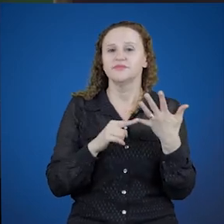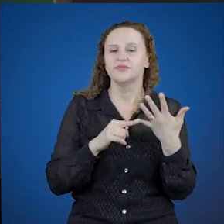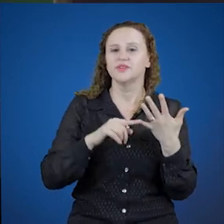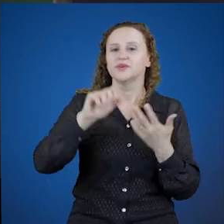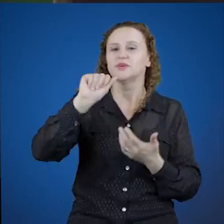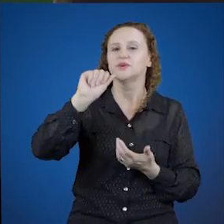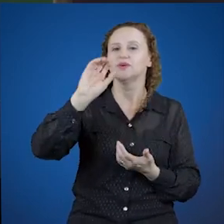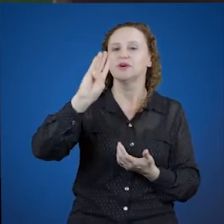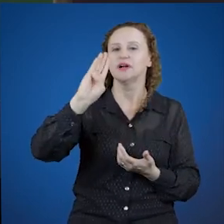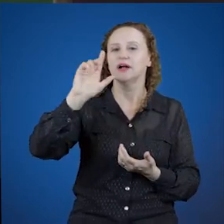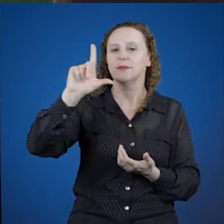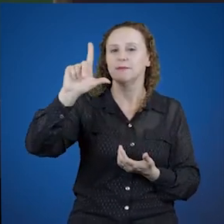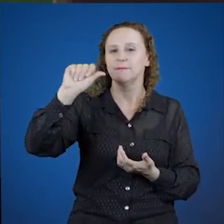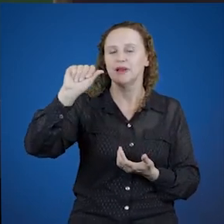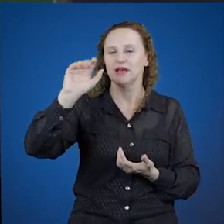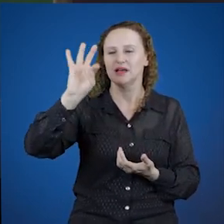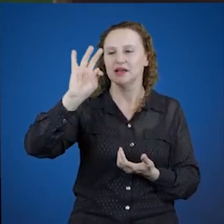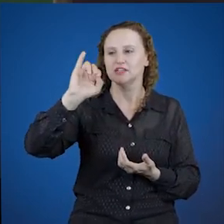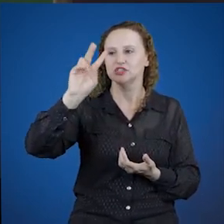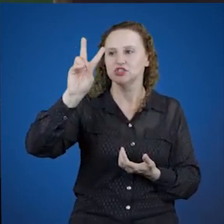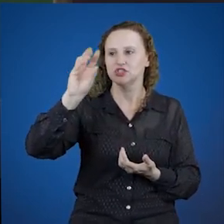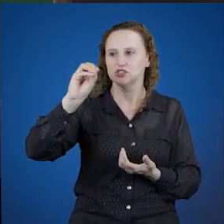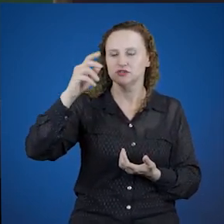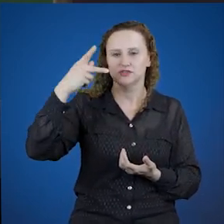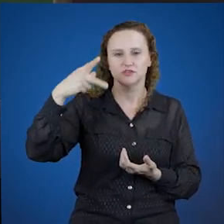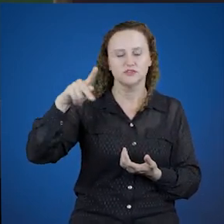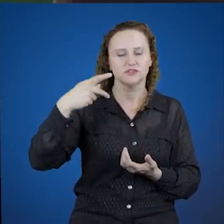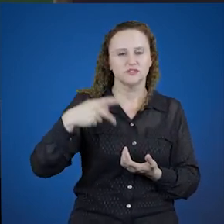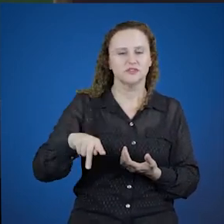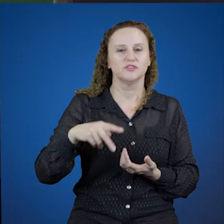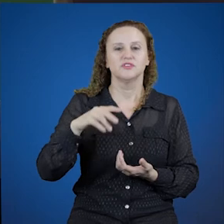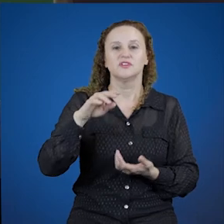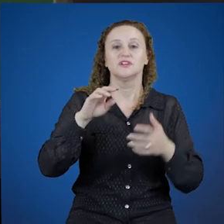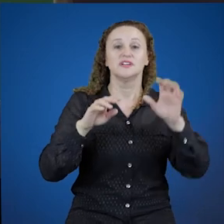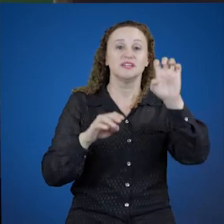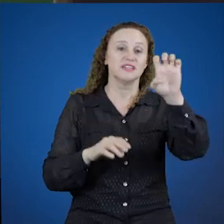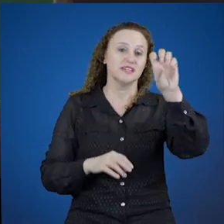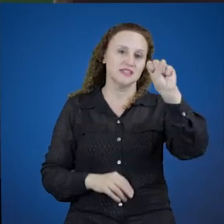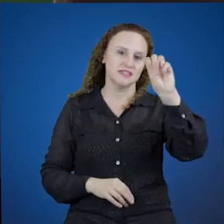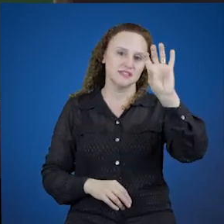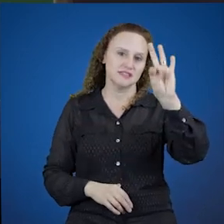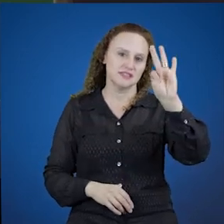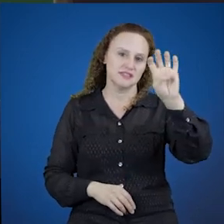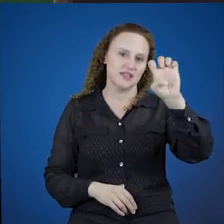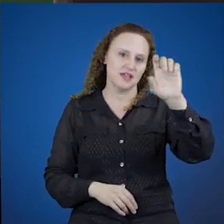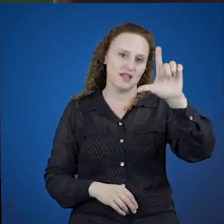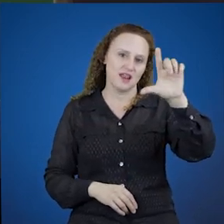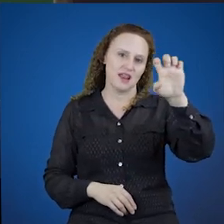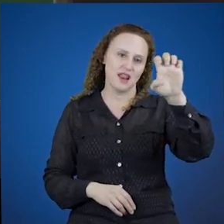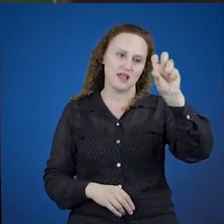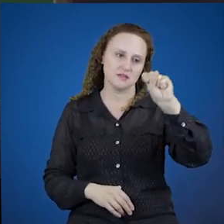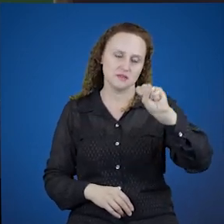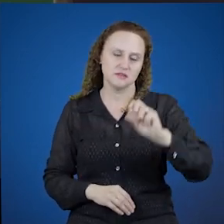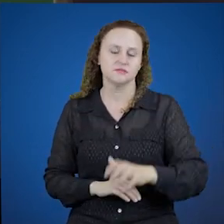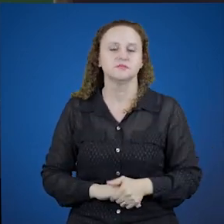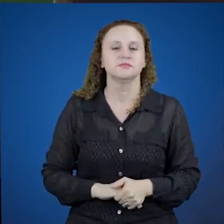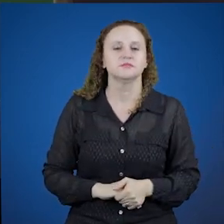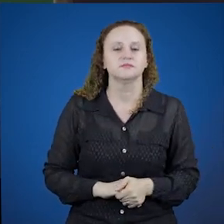o hino ablativo plural também estelles e